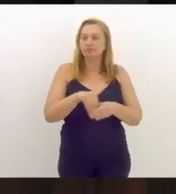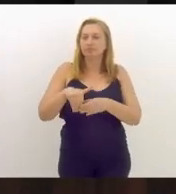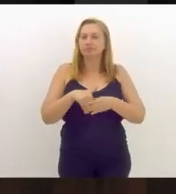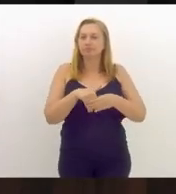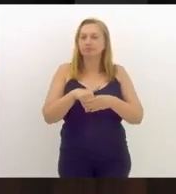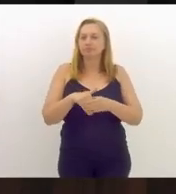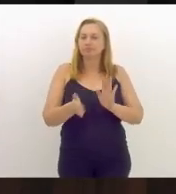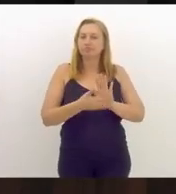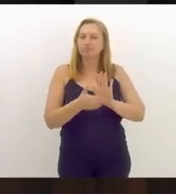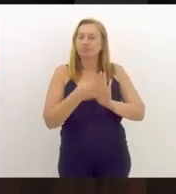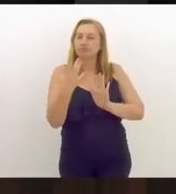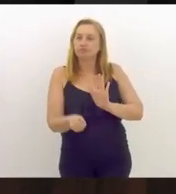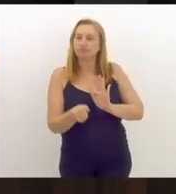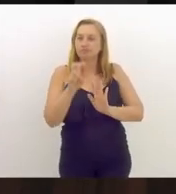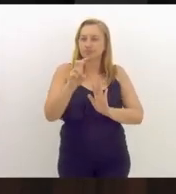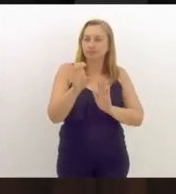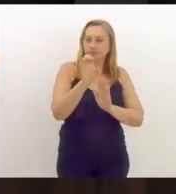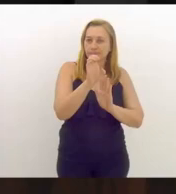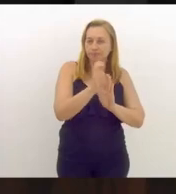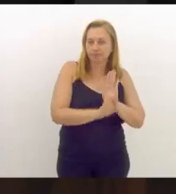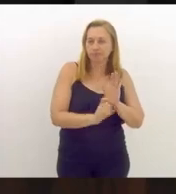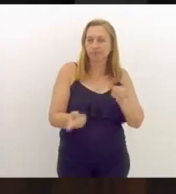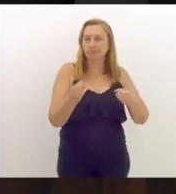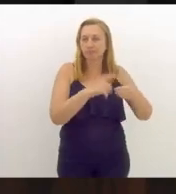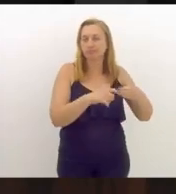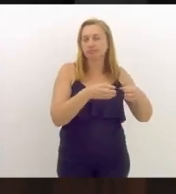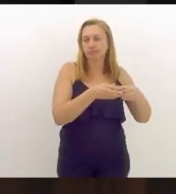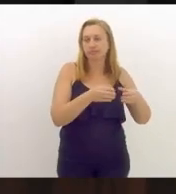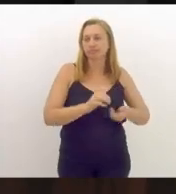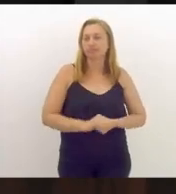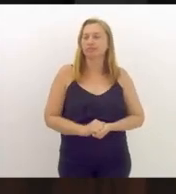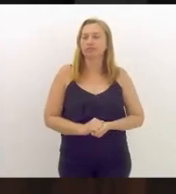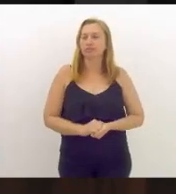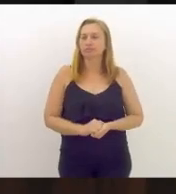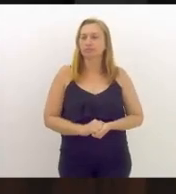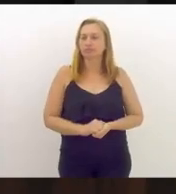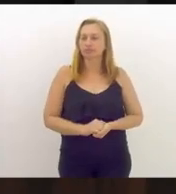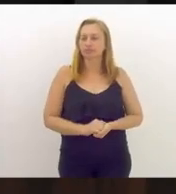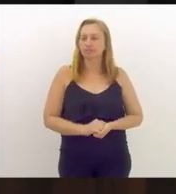presente proposta recebeu cinco emendas e retorna às comissões